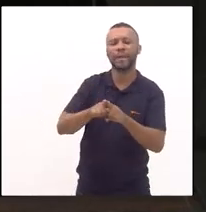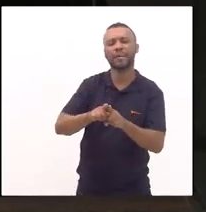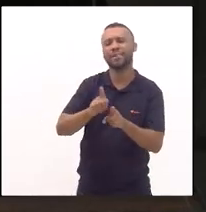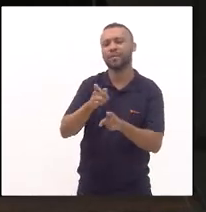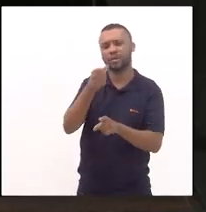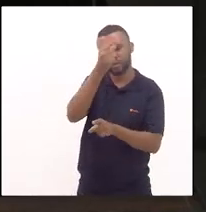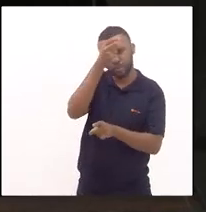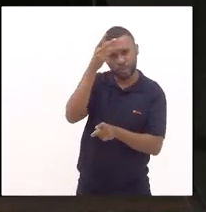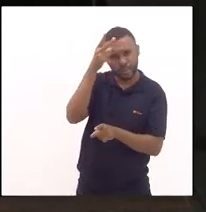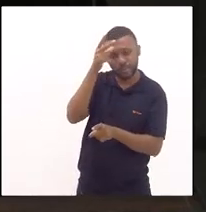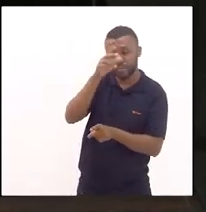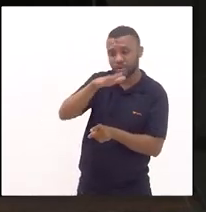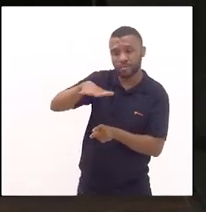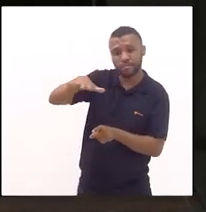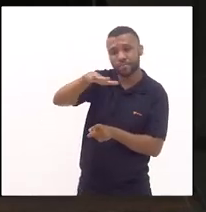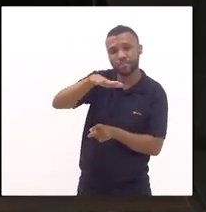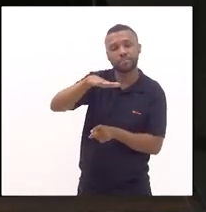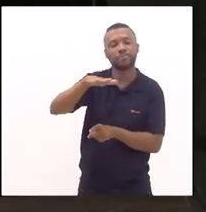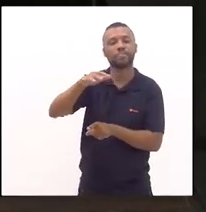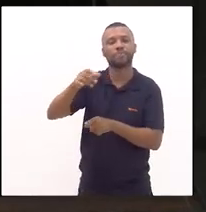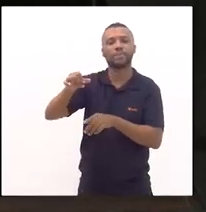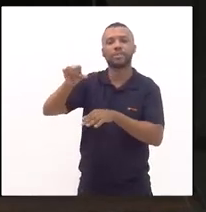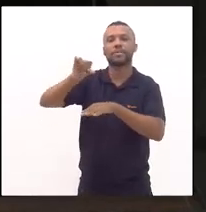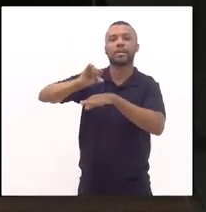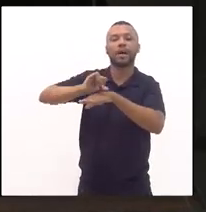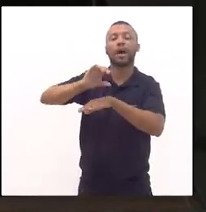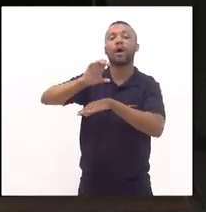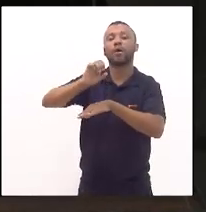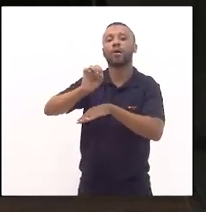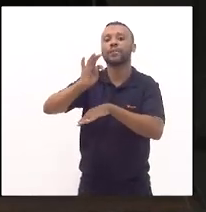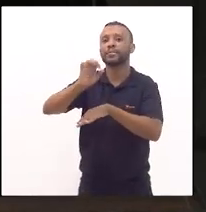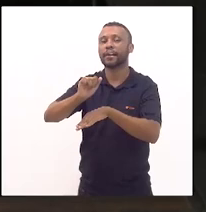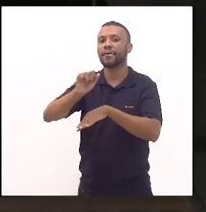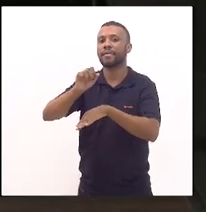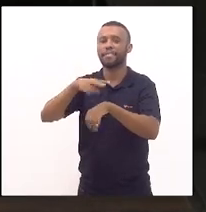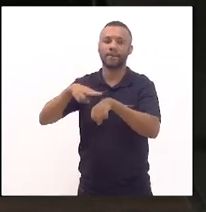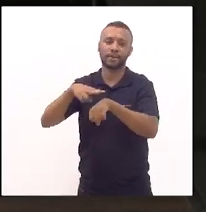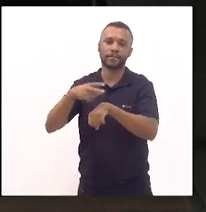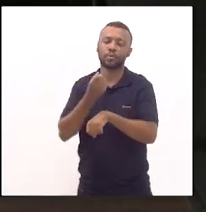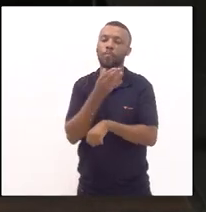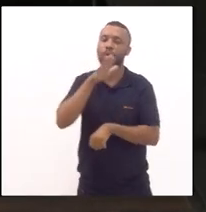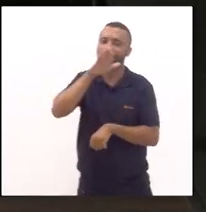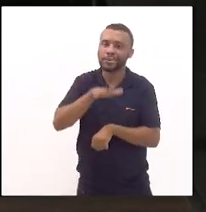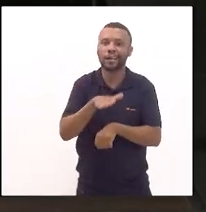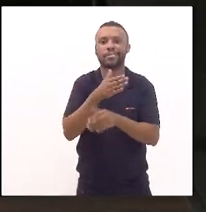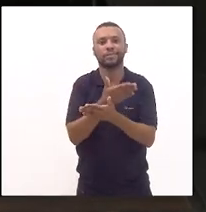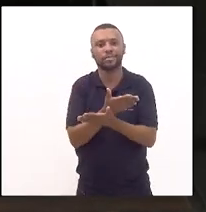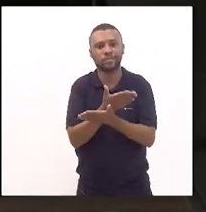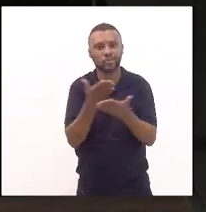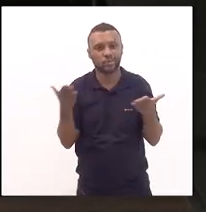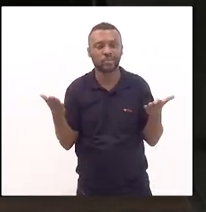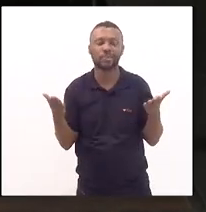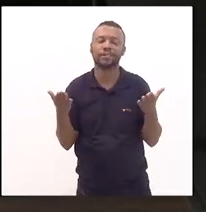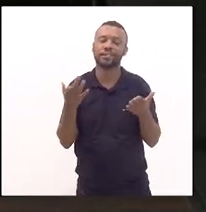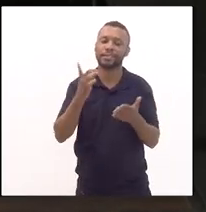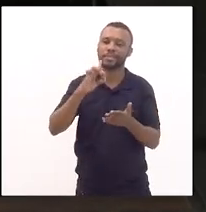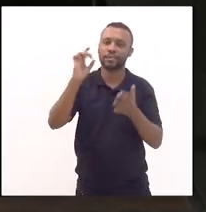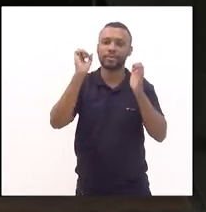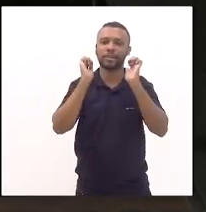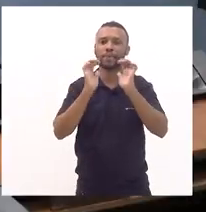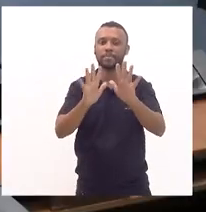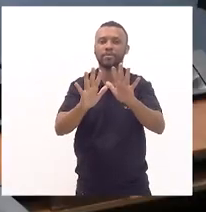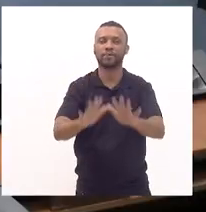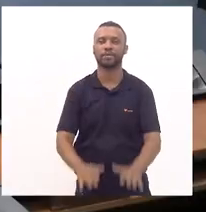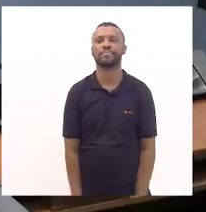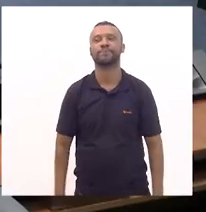dos municípios da nossa querida Costa Verde. Então, uma boa tarde a todos e fiquem com Deus.